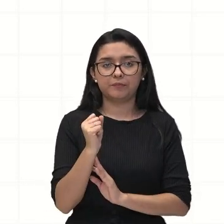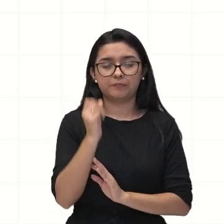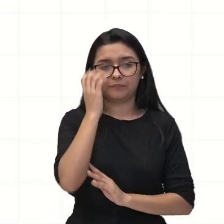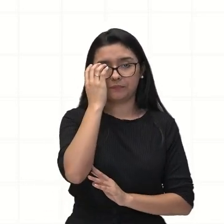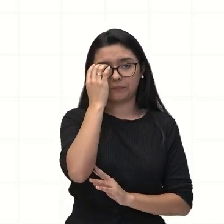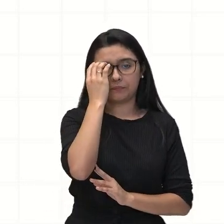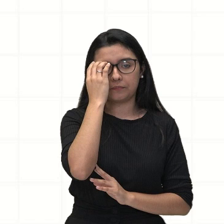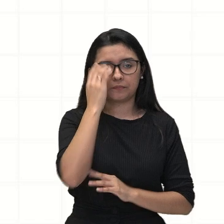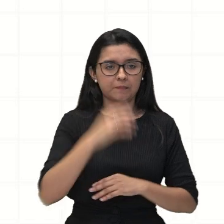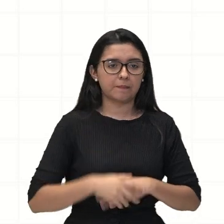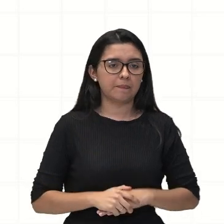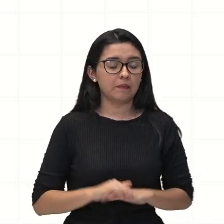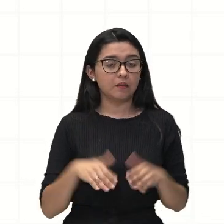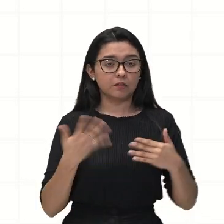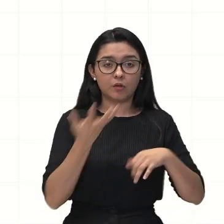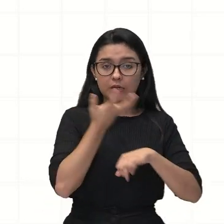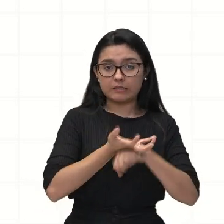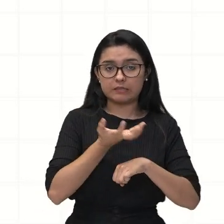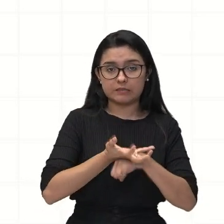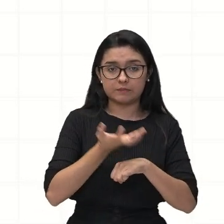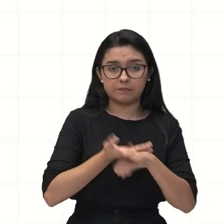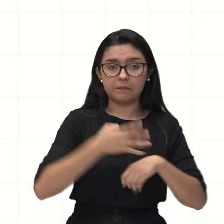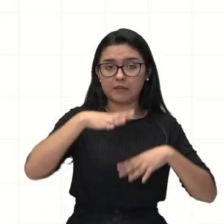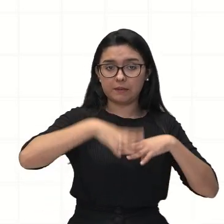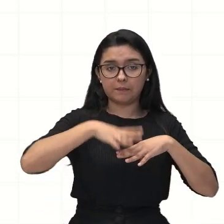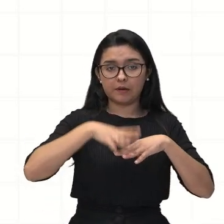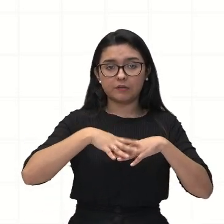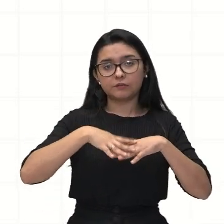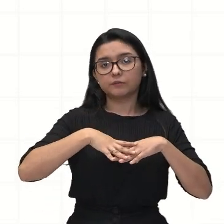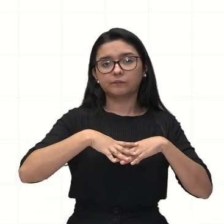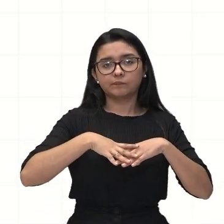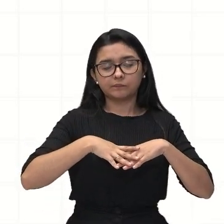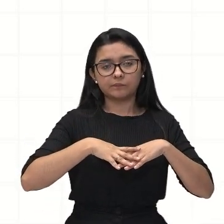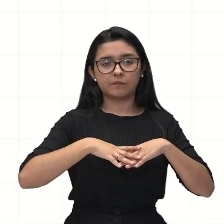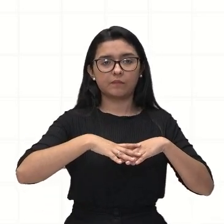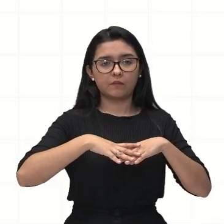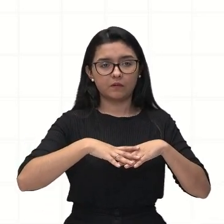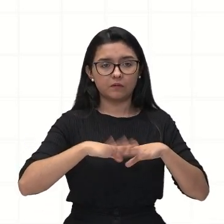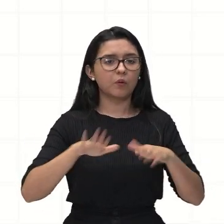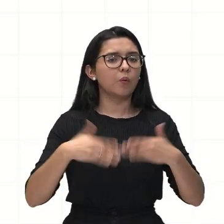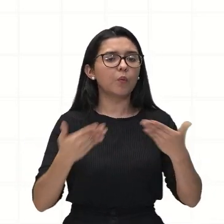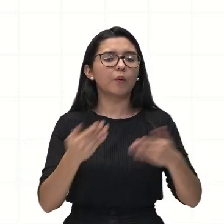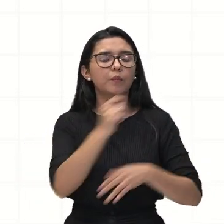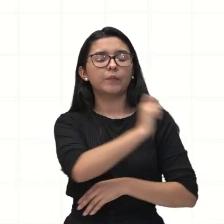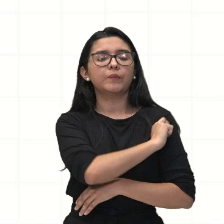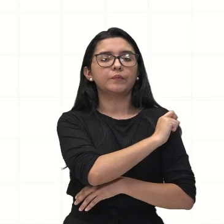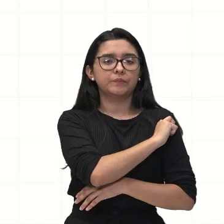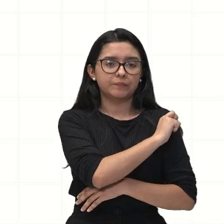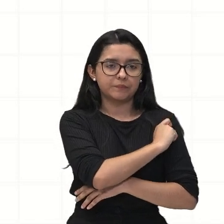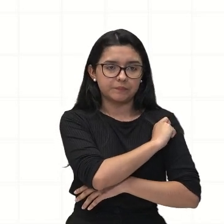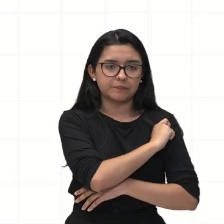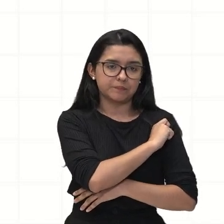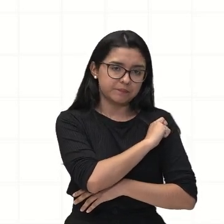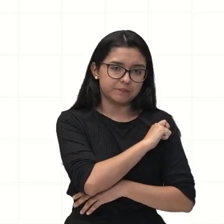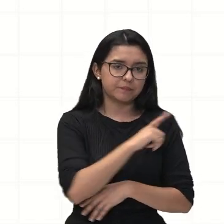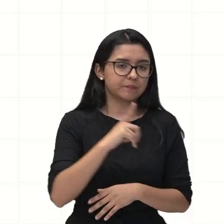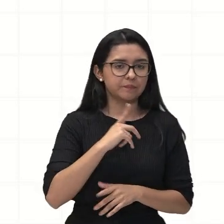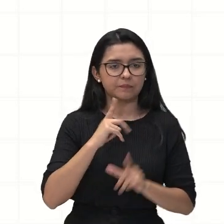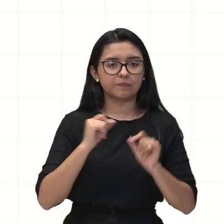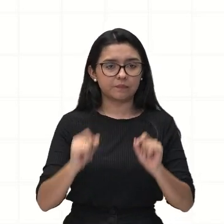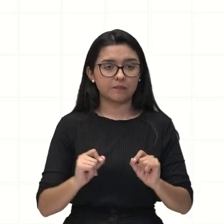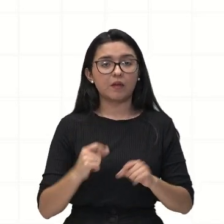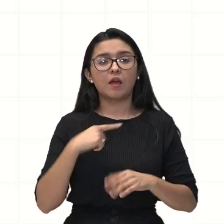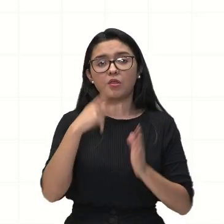Em relação ao componente de matemática, qual foi o aluno que obteve a